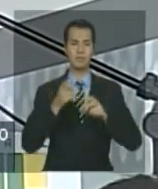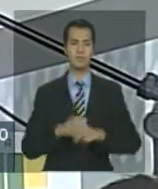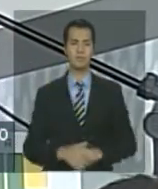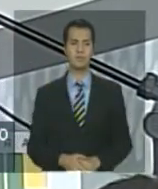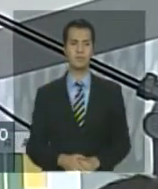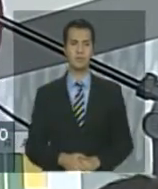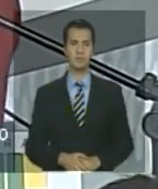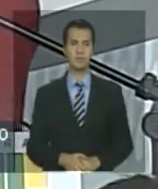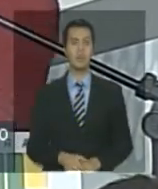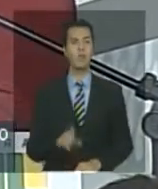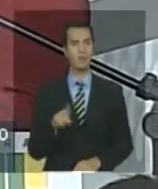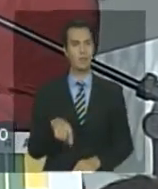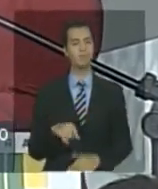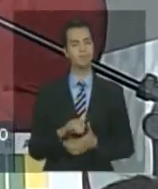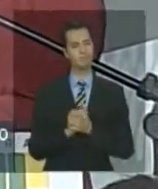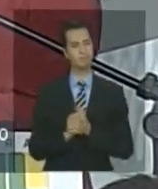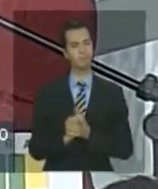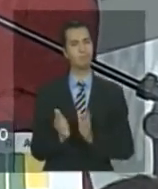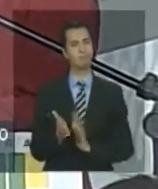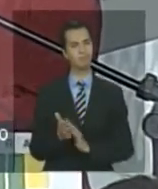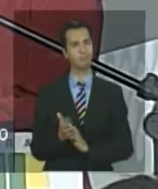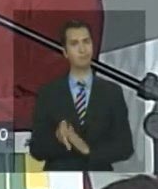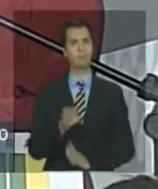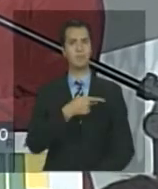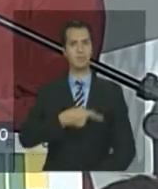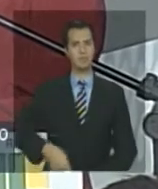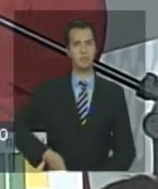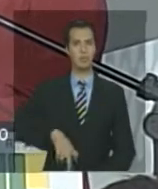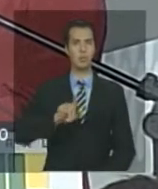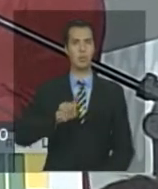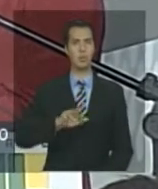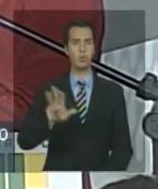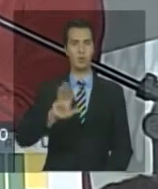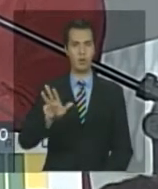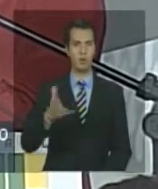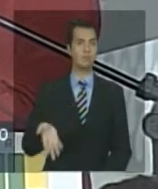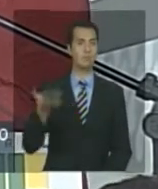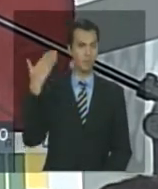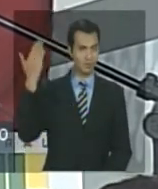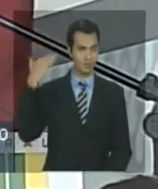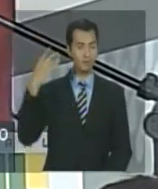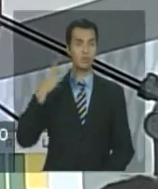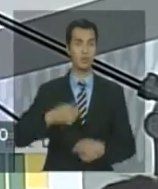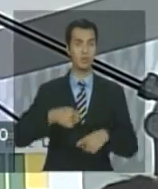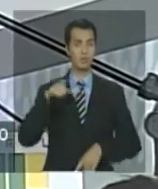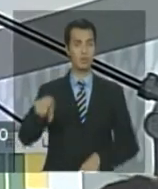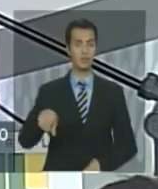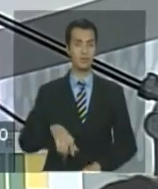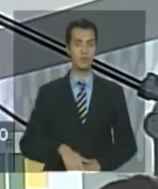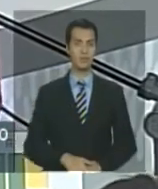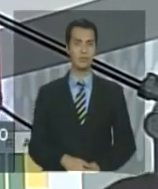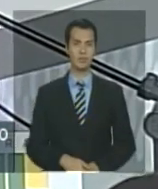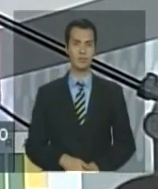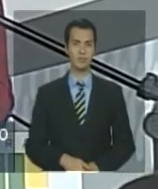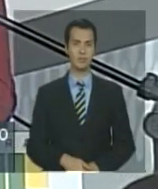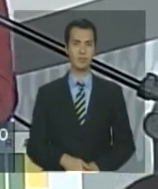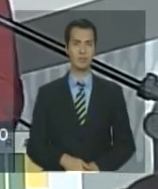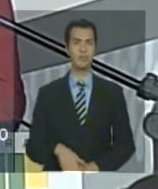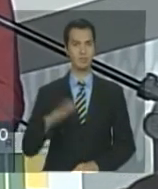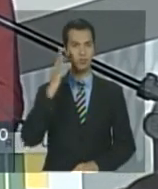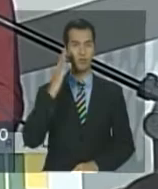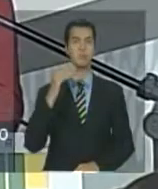é mérito do Lula. A gente tem de dar mérito ao Lula. Acho que também pela importância que a